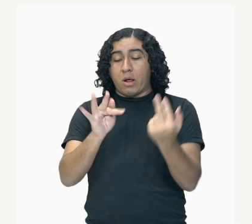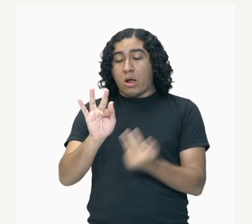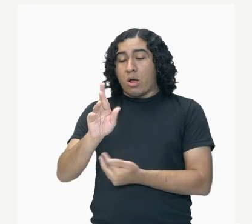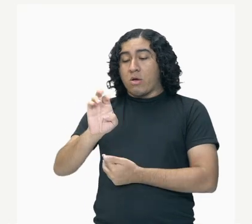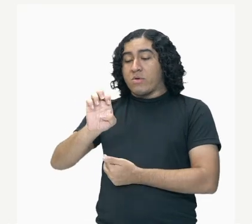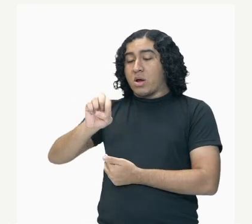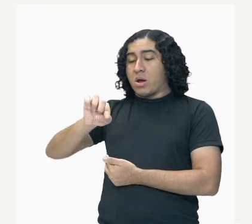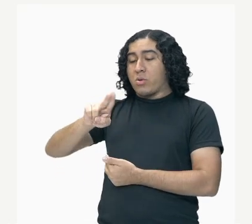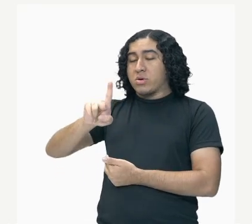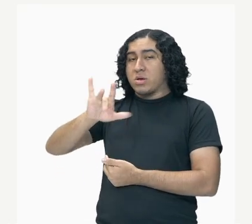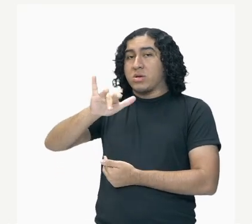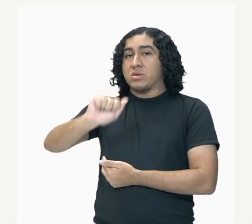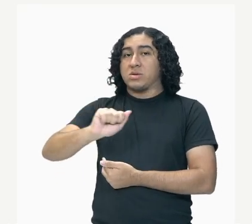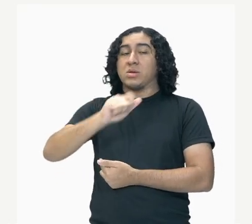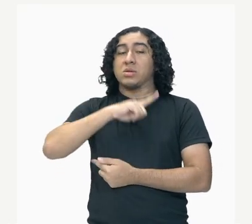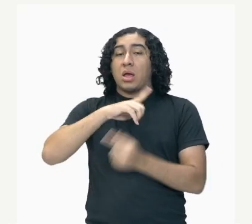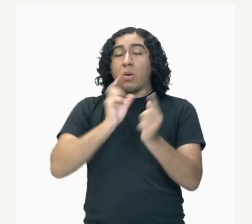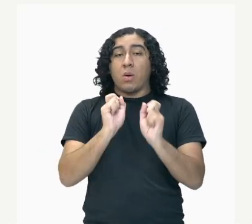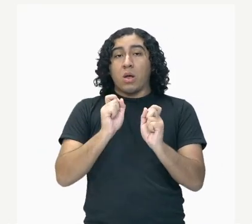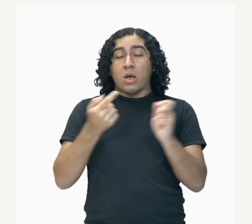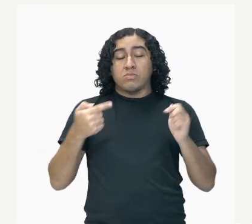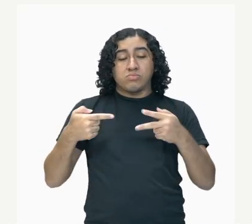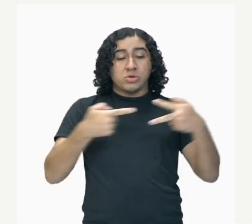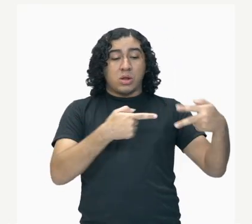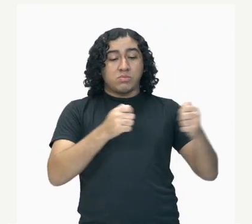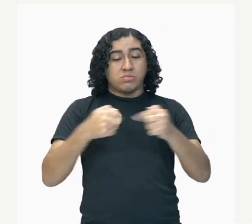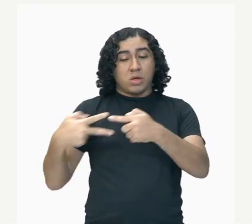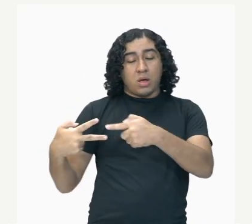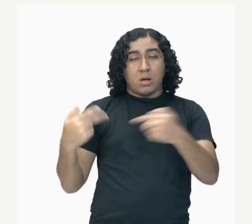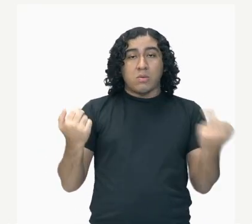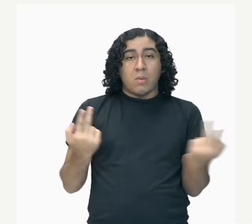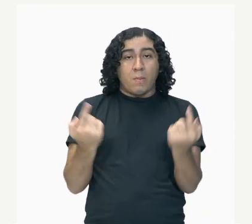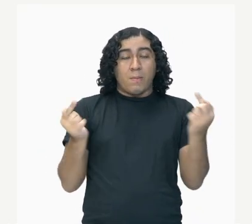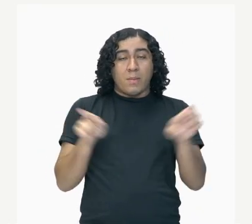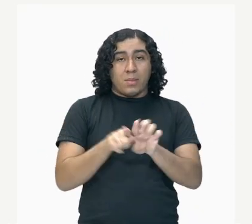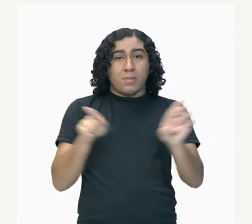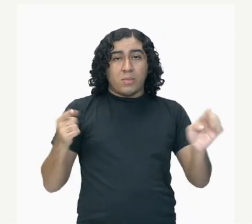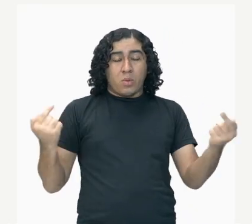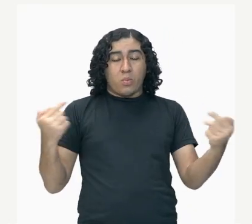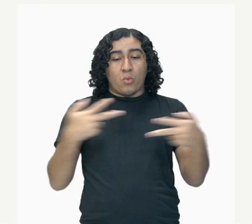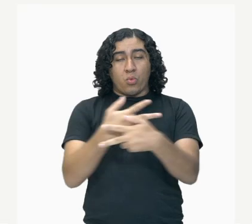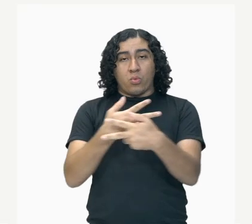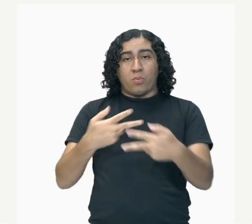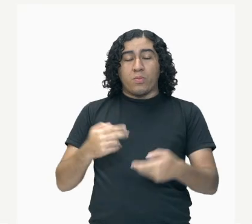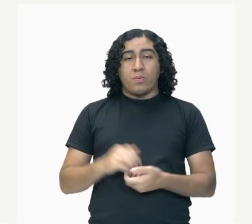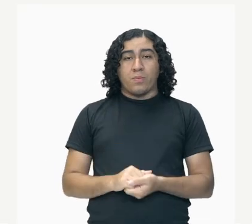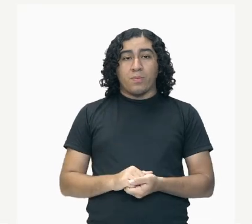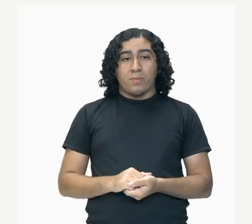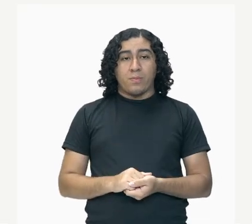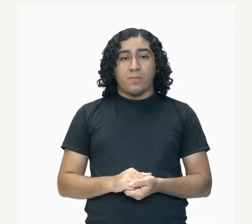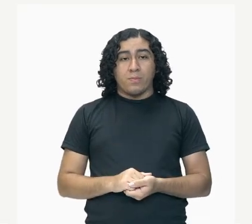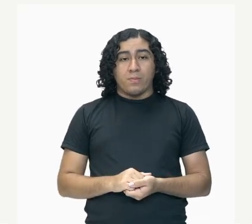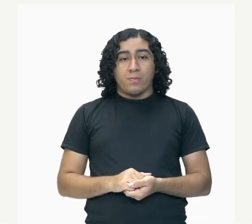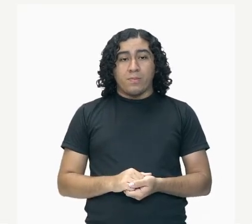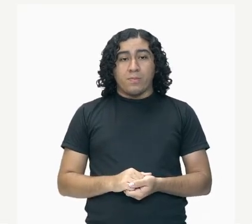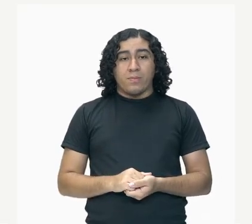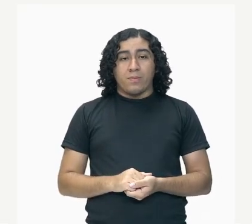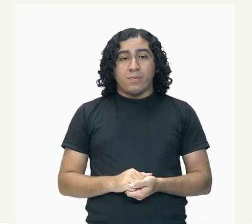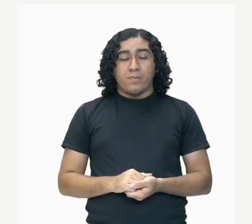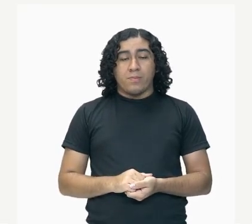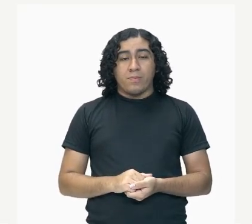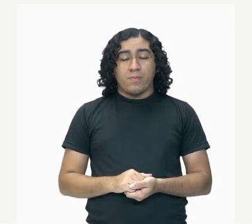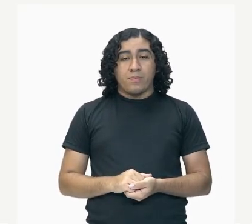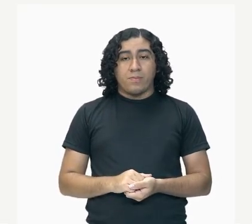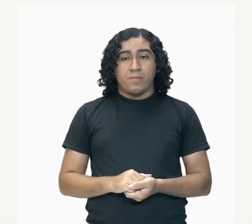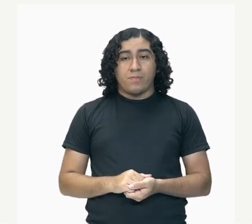longo da mesma direção mas em sentidos opostos E aí eu vou explicar essa figura aqui para você ó uma